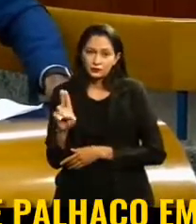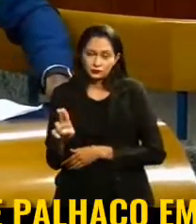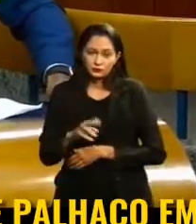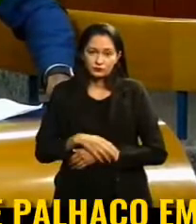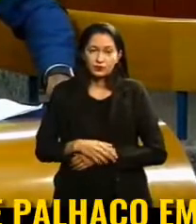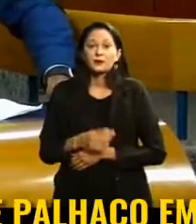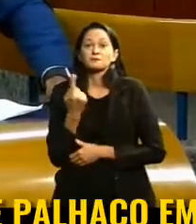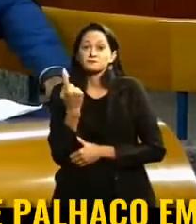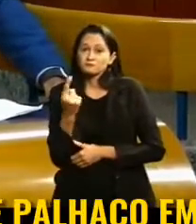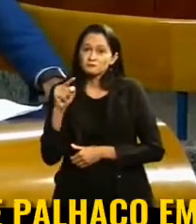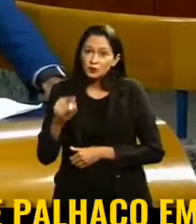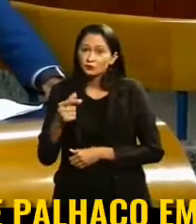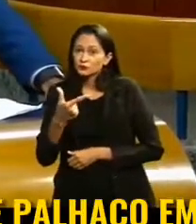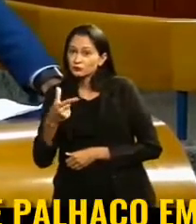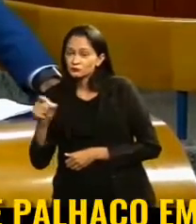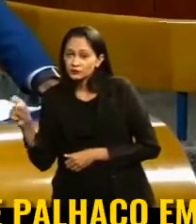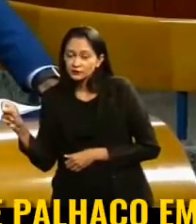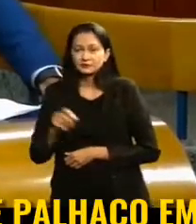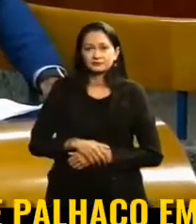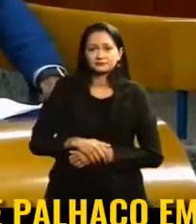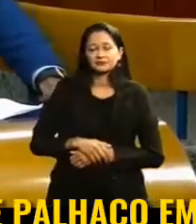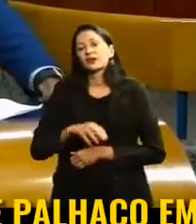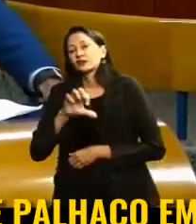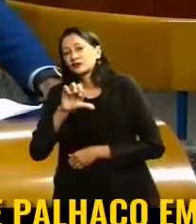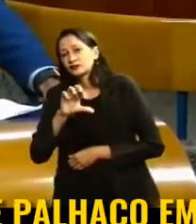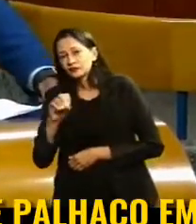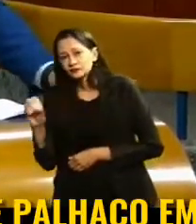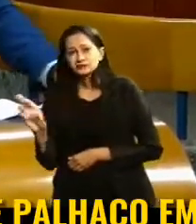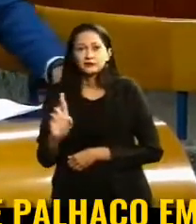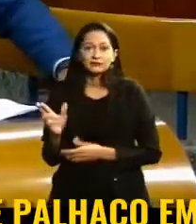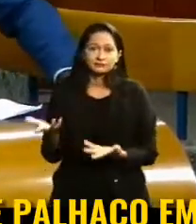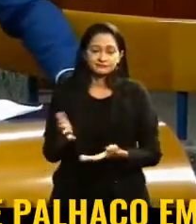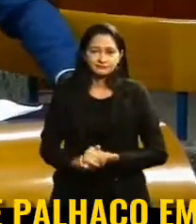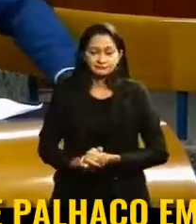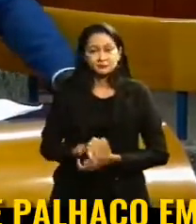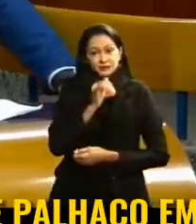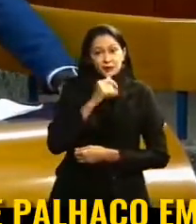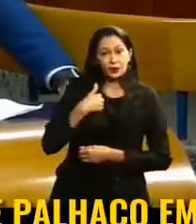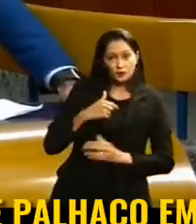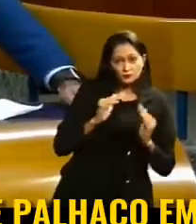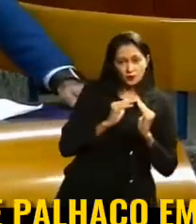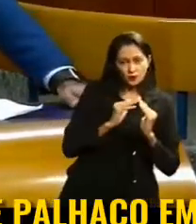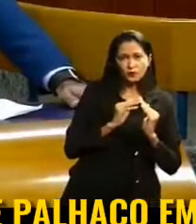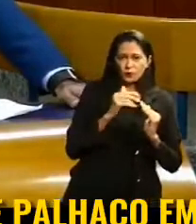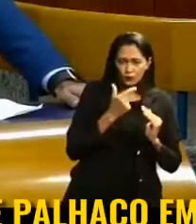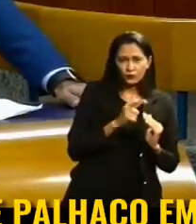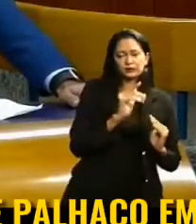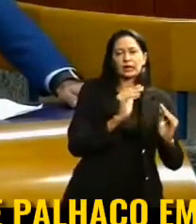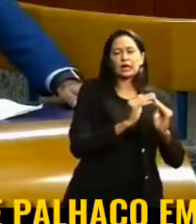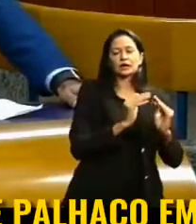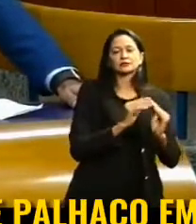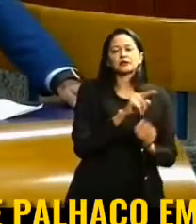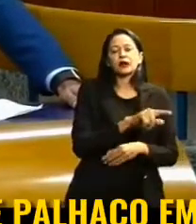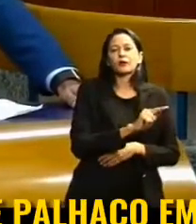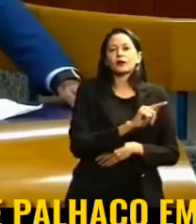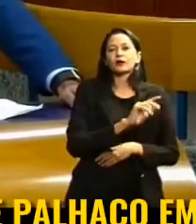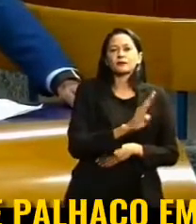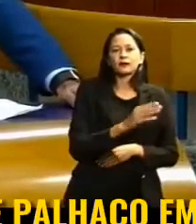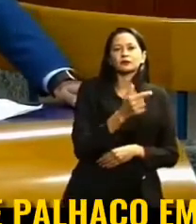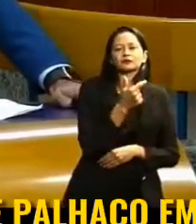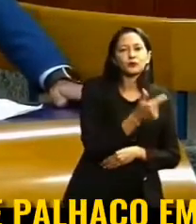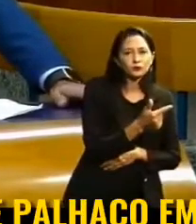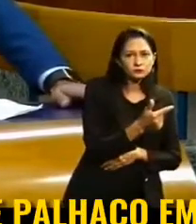de R$ 1.200, R$ 900. Enquanto eu que moro numa casa, no Jardim Guanabara